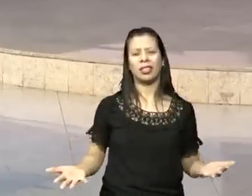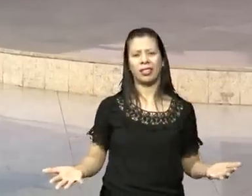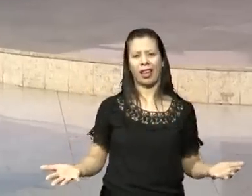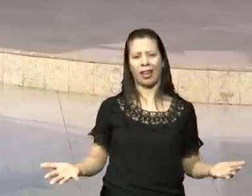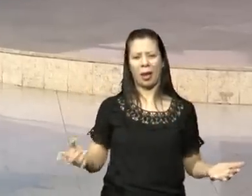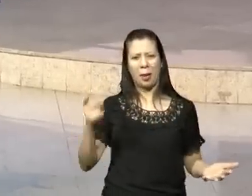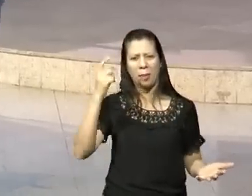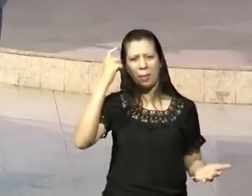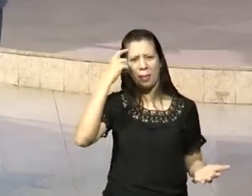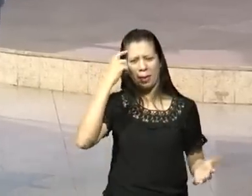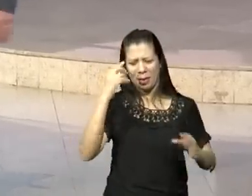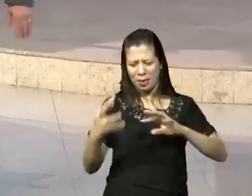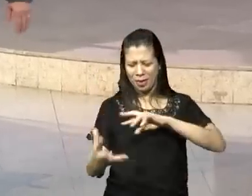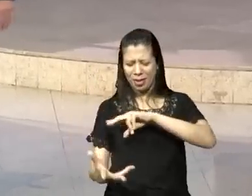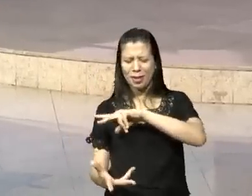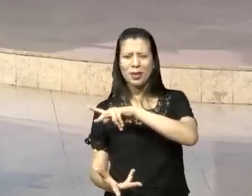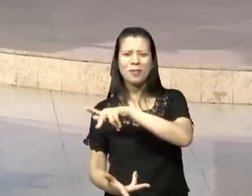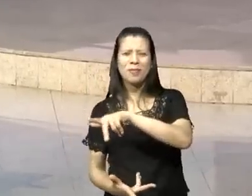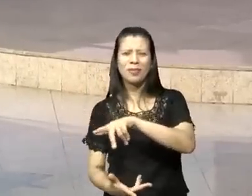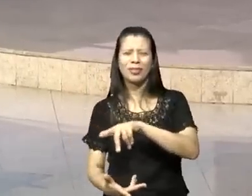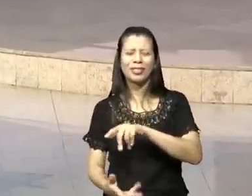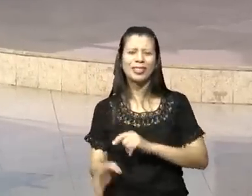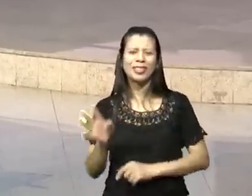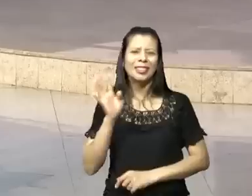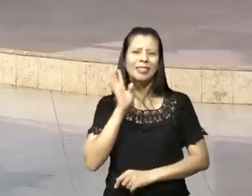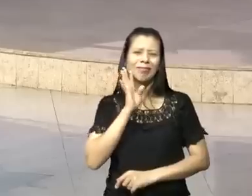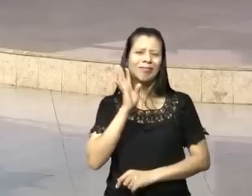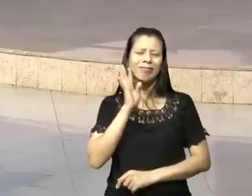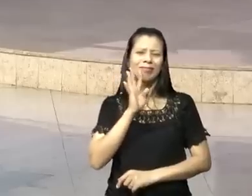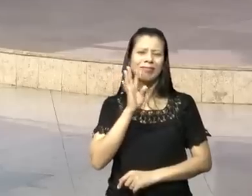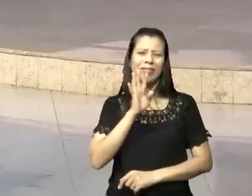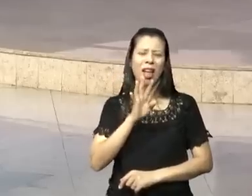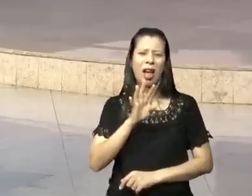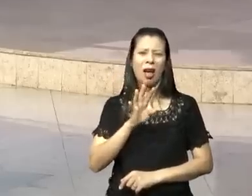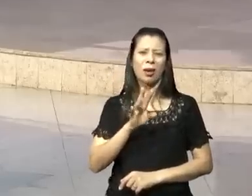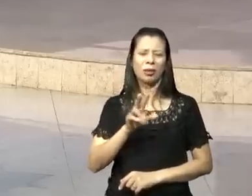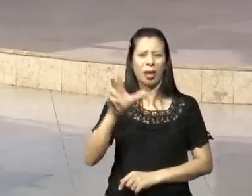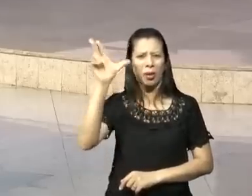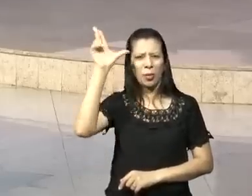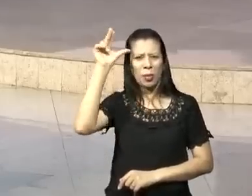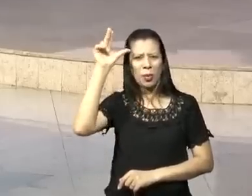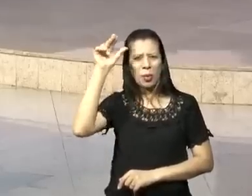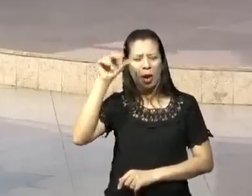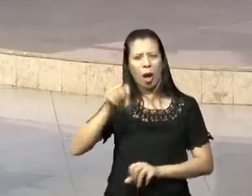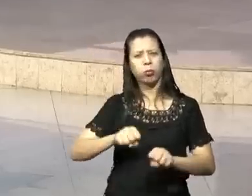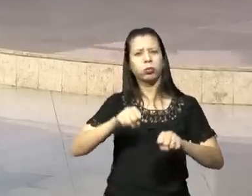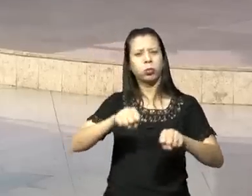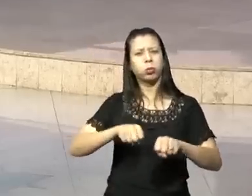uma trilha de moto e caiu um tombo tá com a canela inchada andar nas montanhas